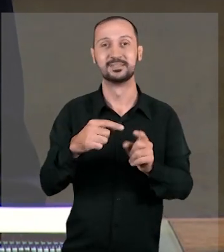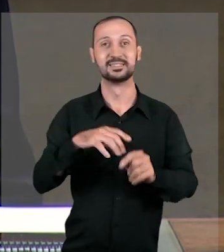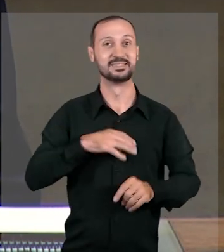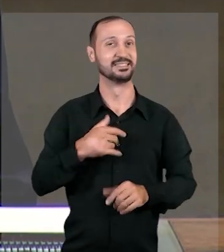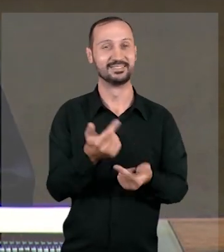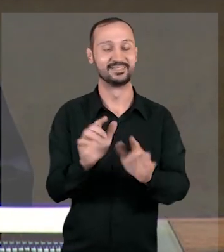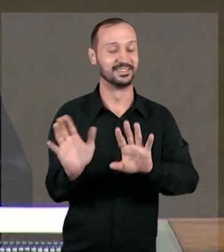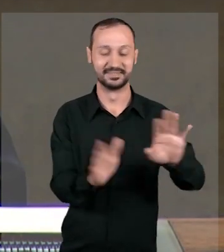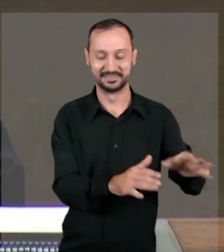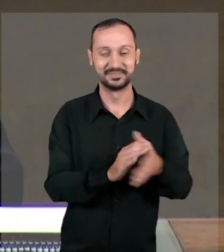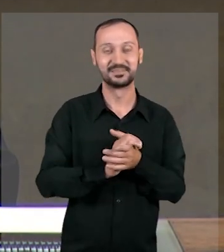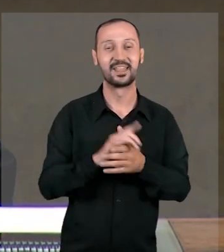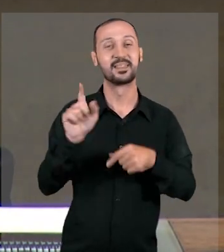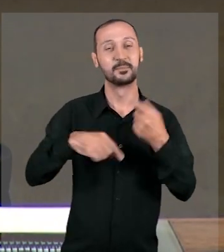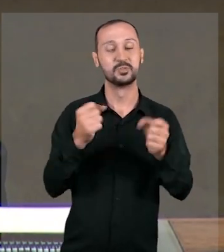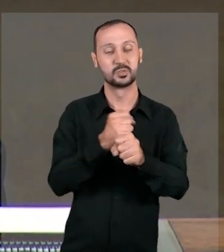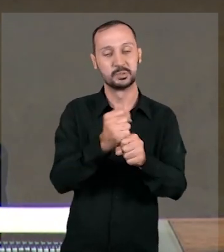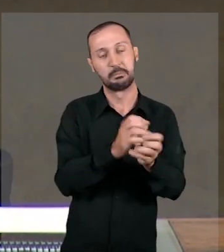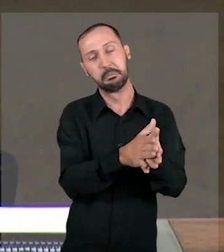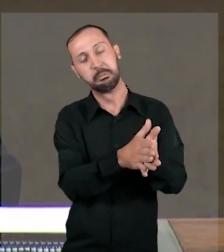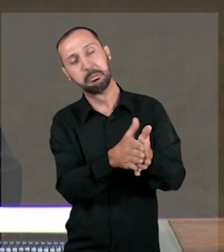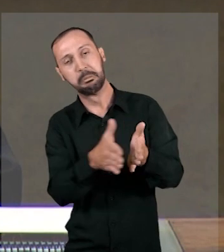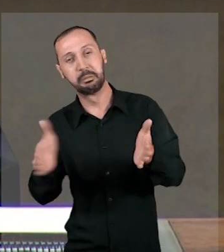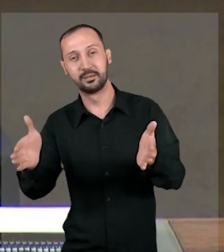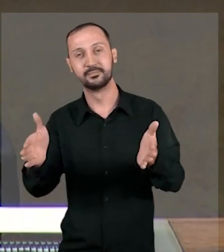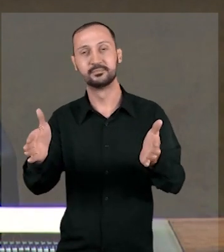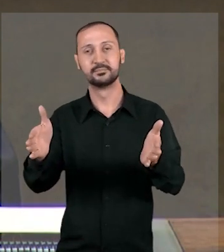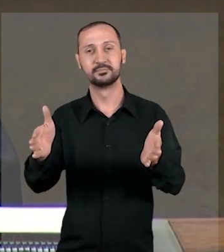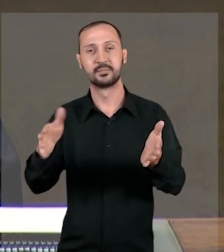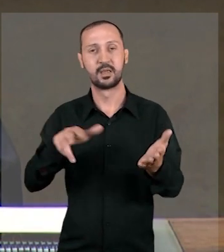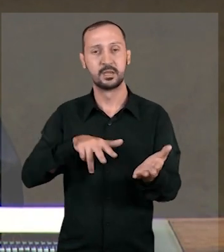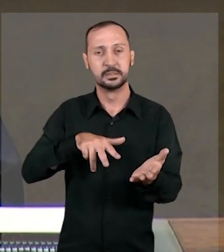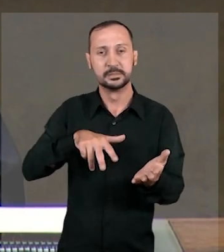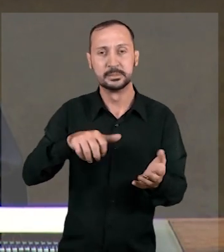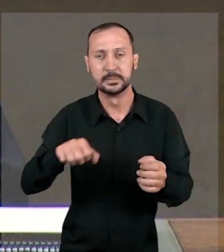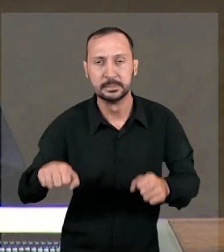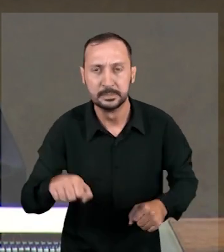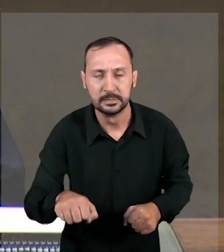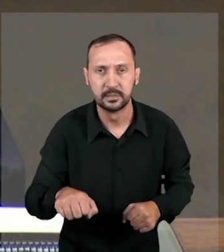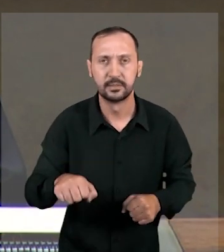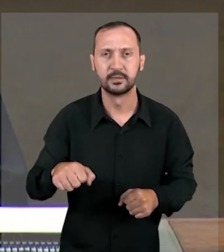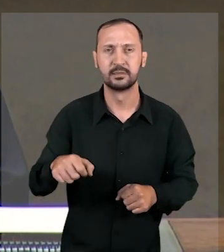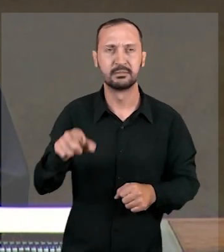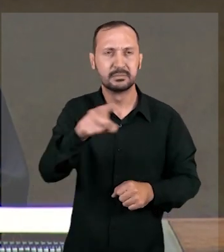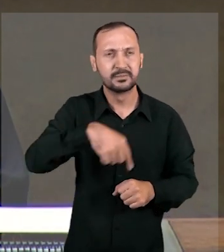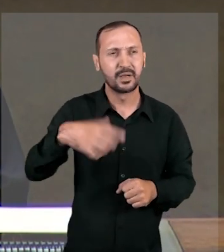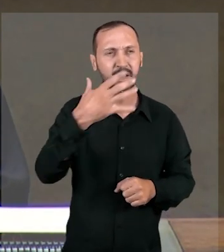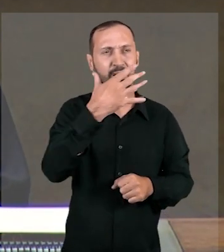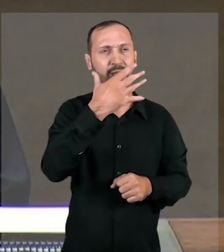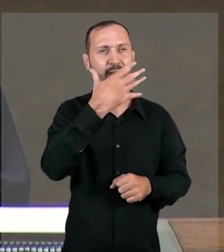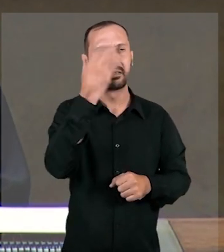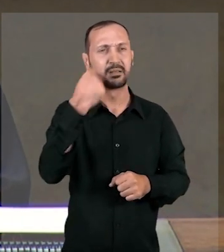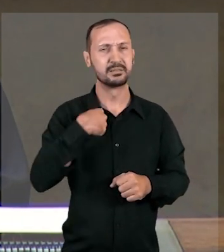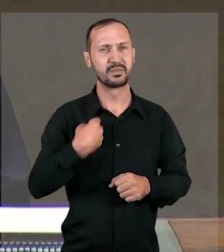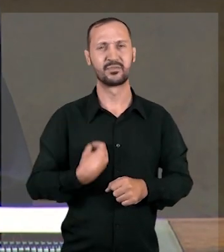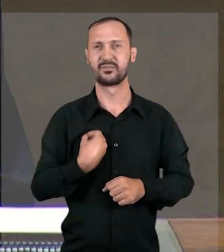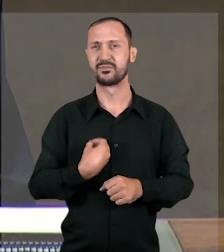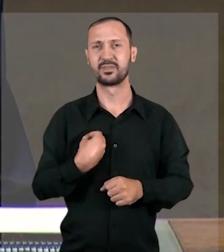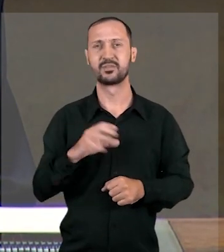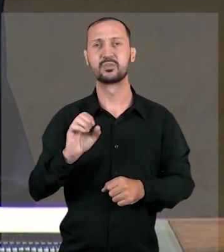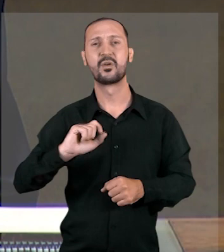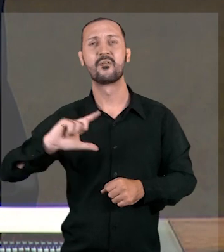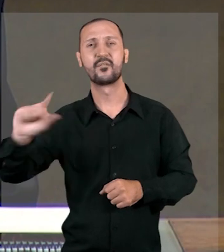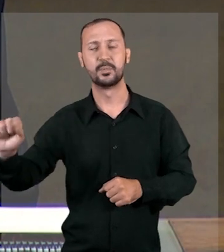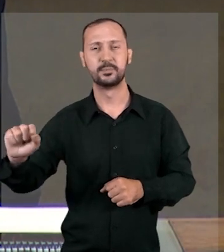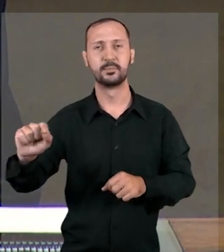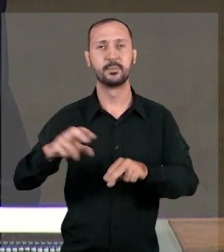coragem. Depois que o tempo passar, sei que ninguém vai se lembrar que eu fui embora. Por isso é